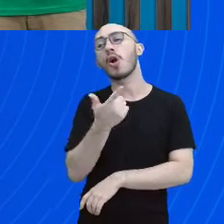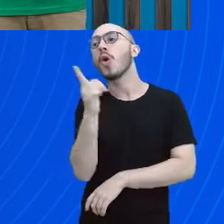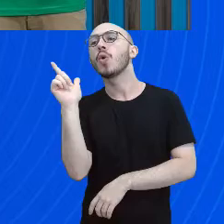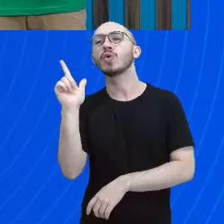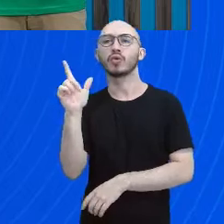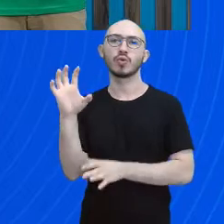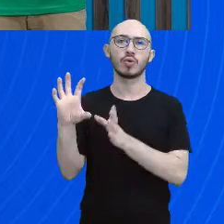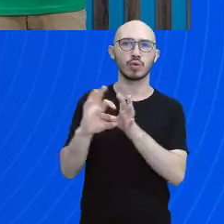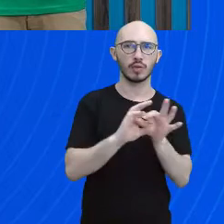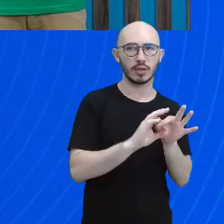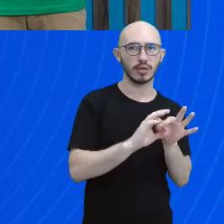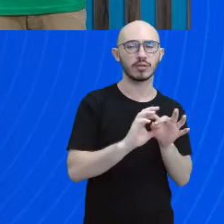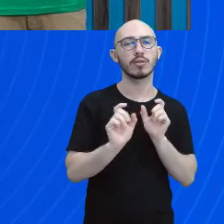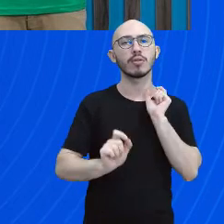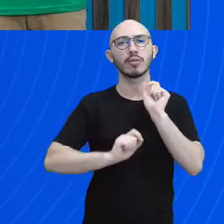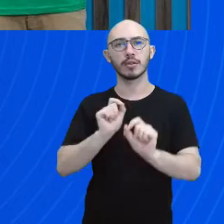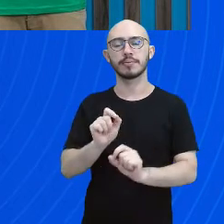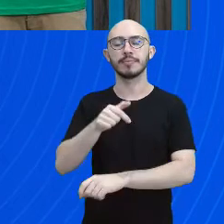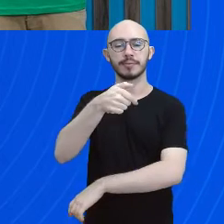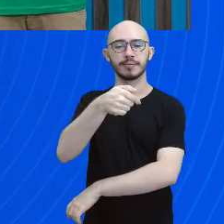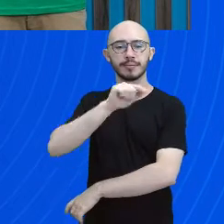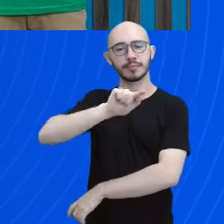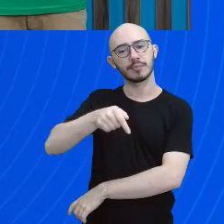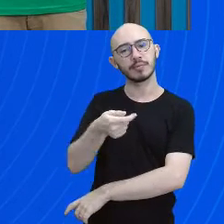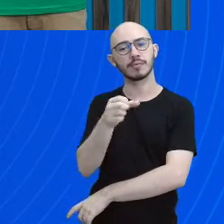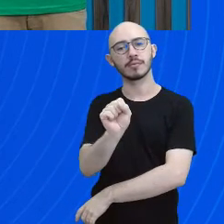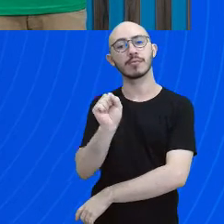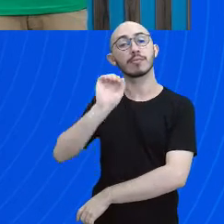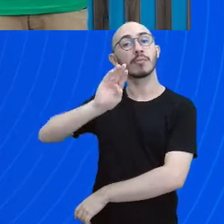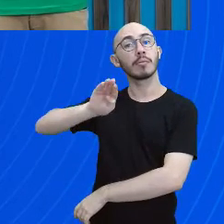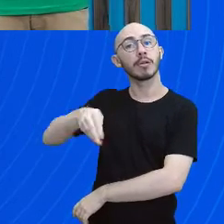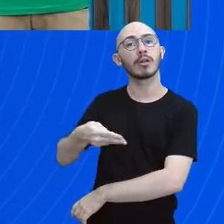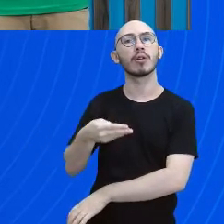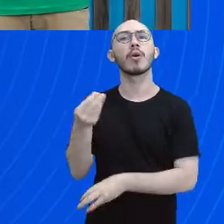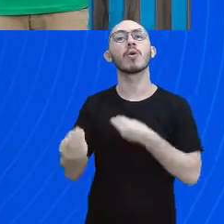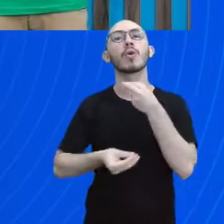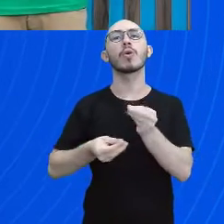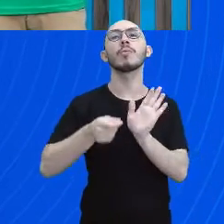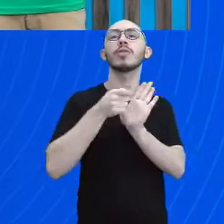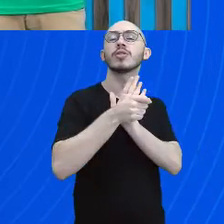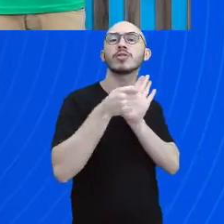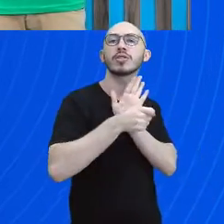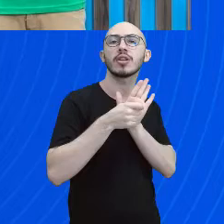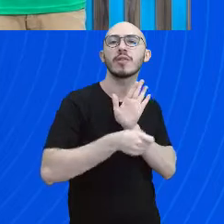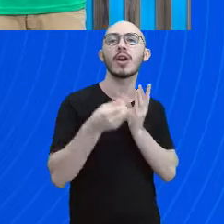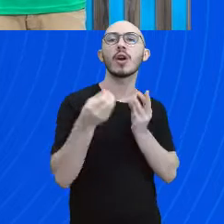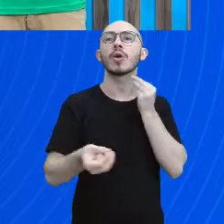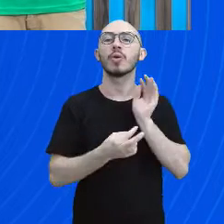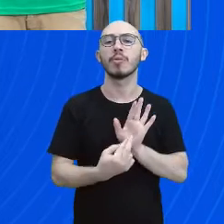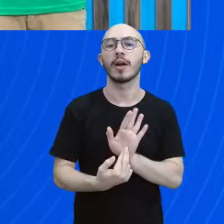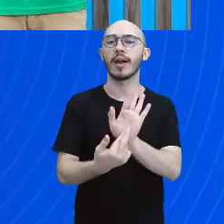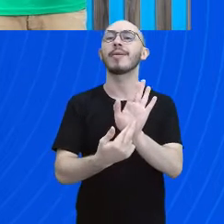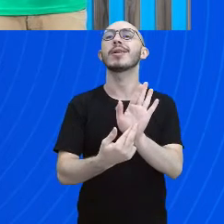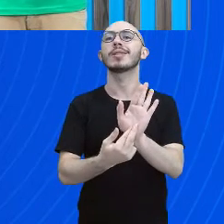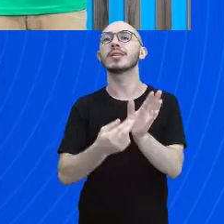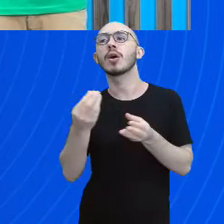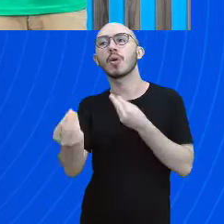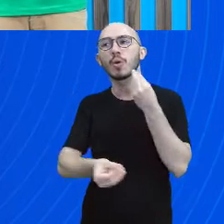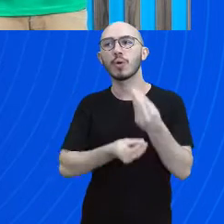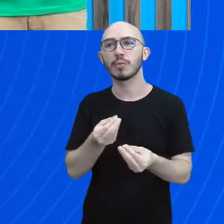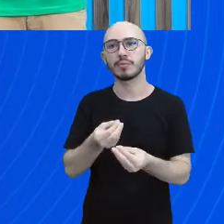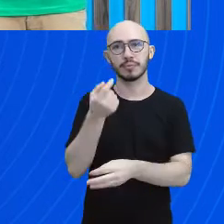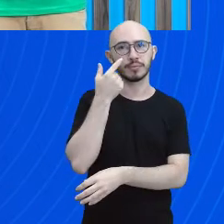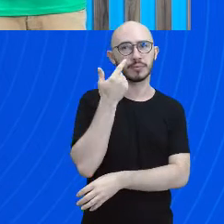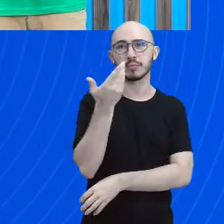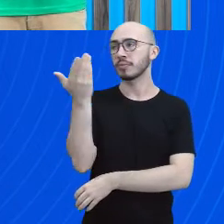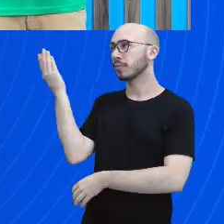tá certo? Então, veja, 7,8 bilhões, como é que eu escrevo, como é que eu represento esse número, né? Ou seja,